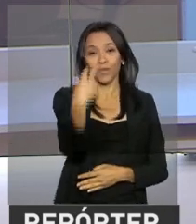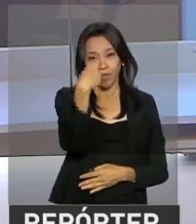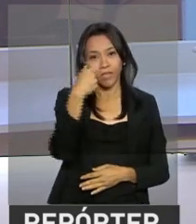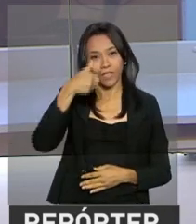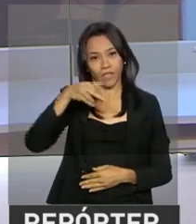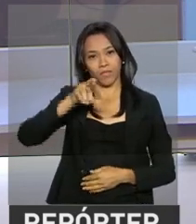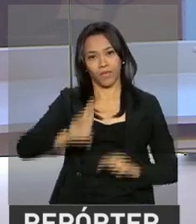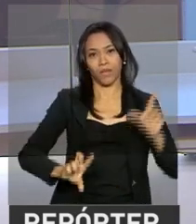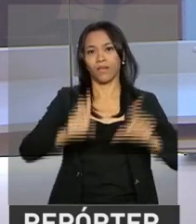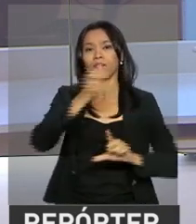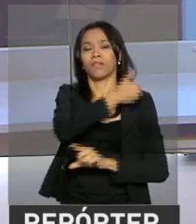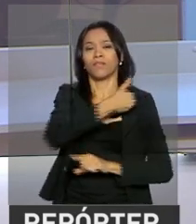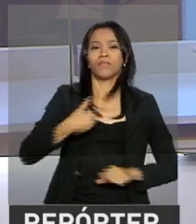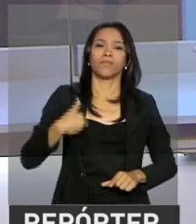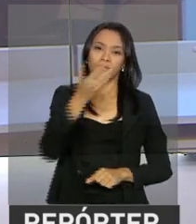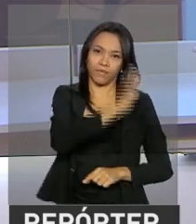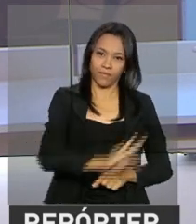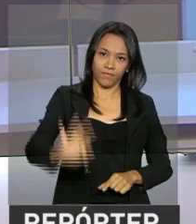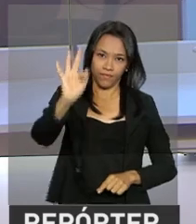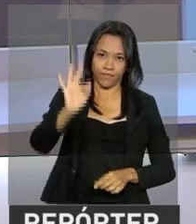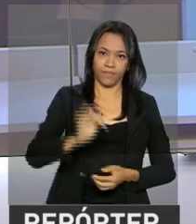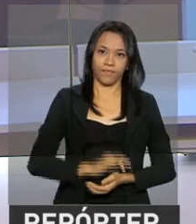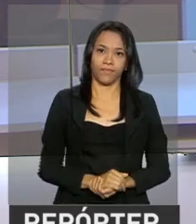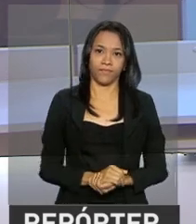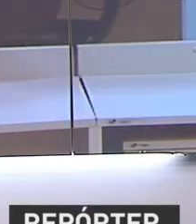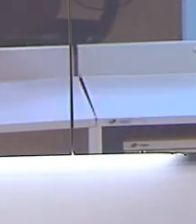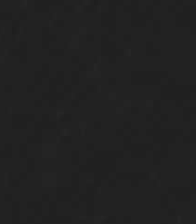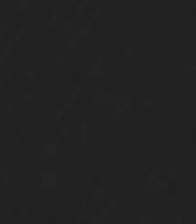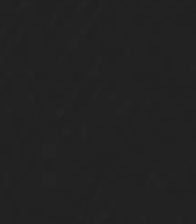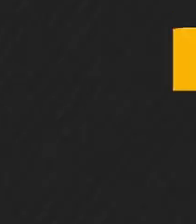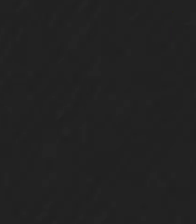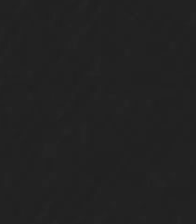aqui na nbr a tv do governo federal